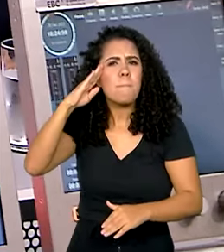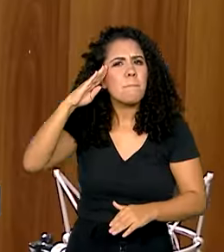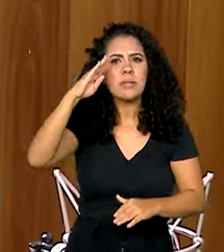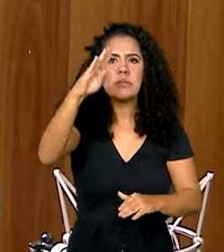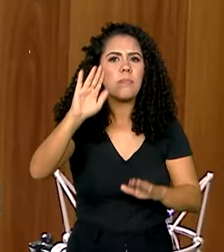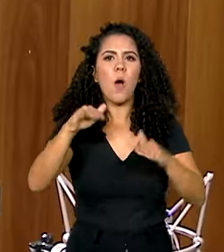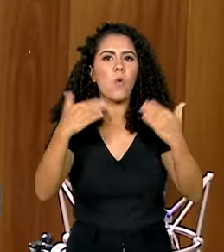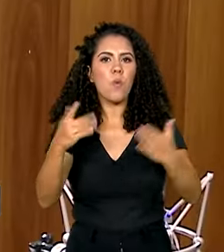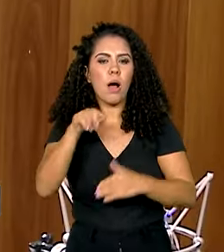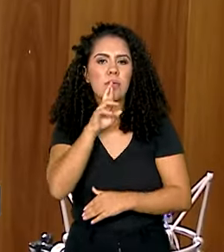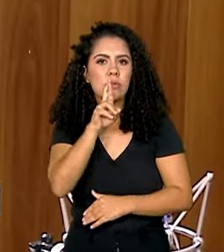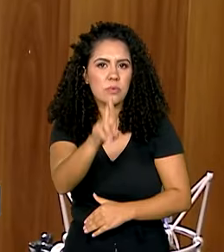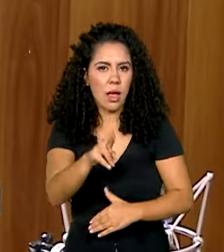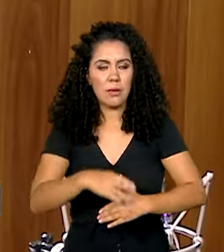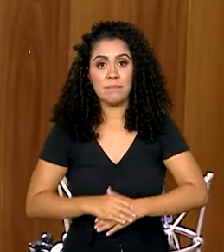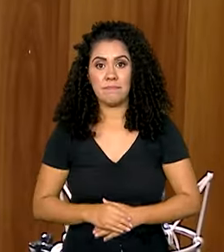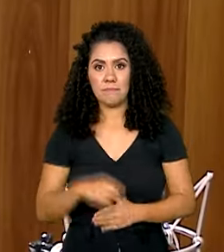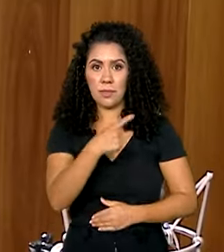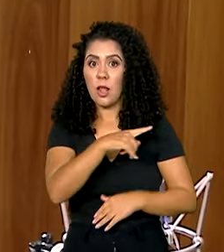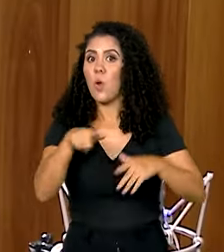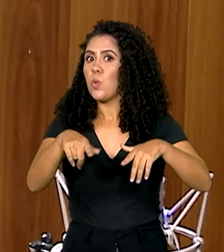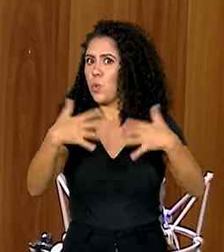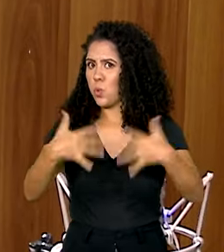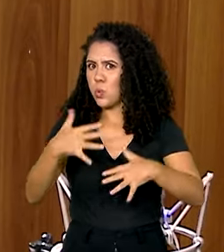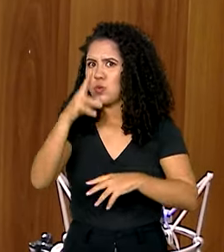Olha, esse resultado é muito expressivo,